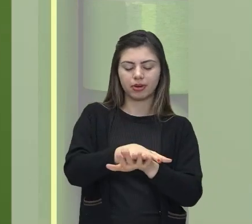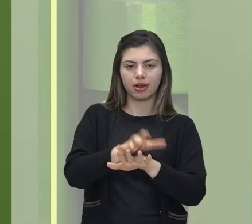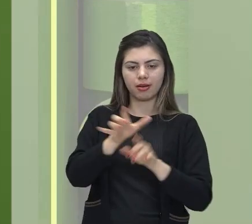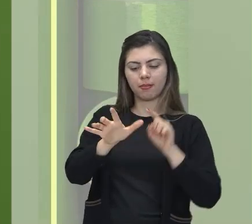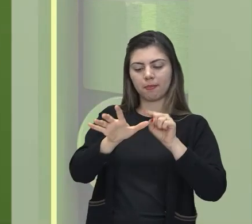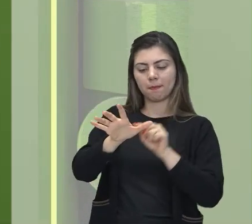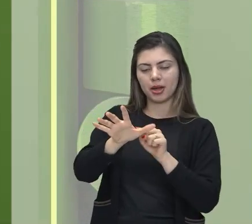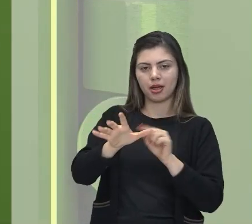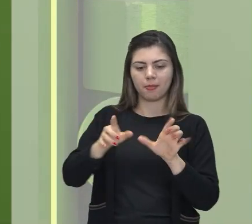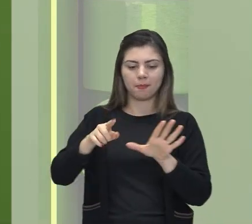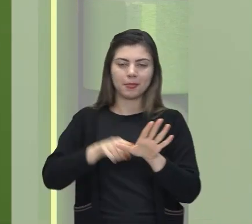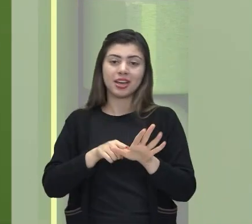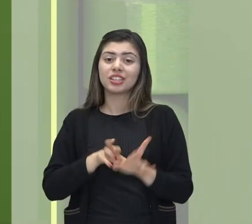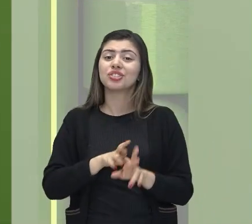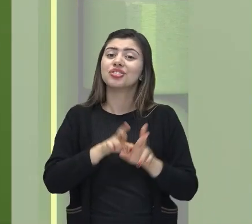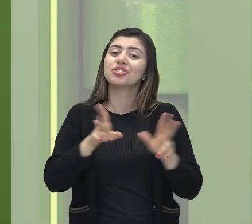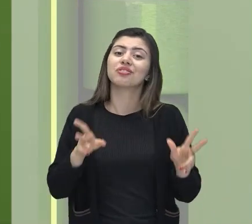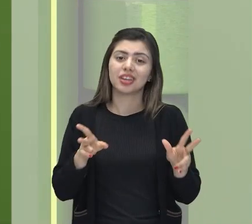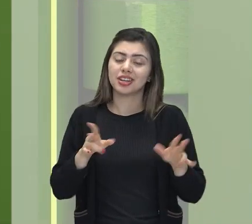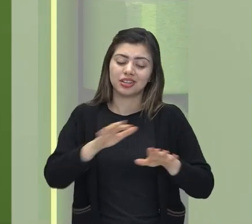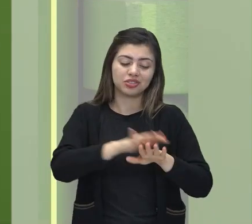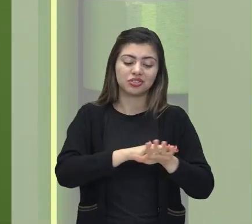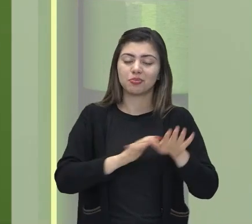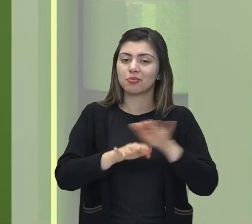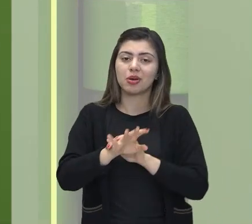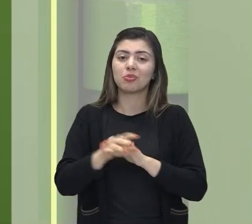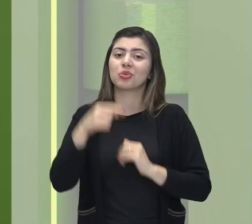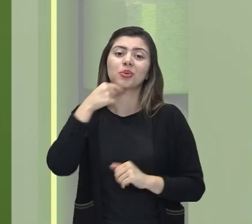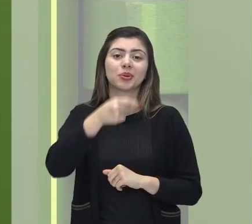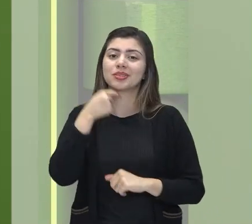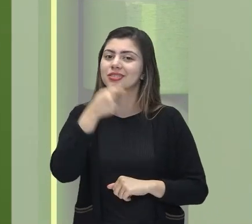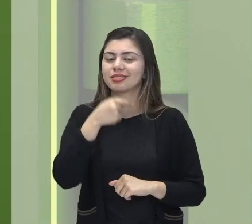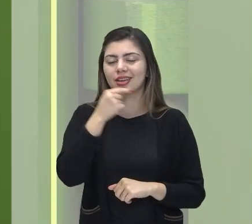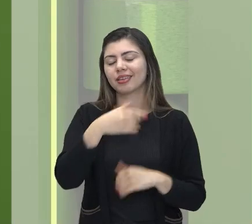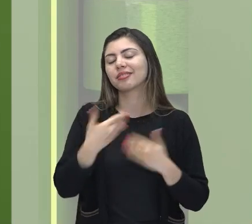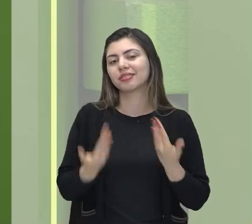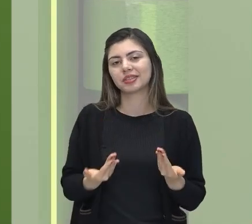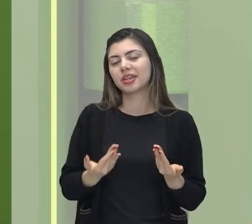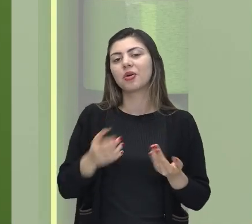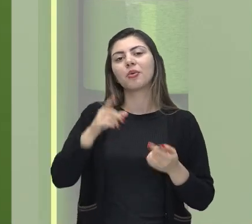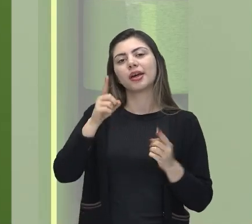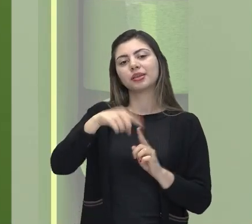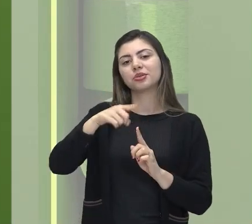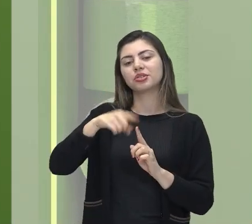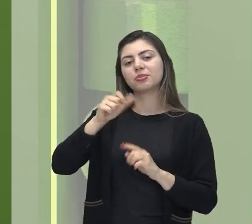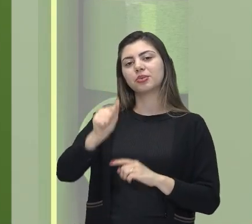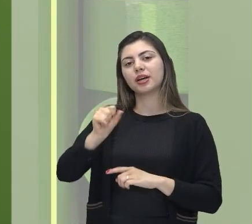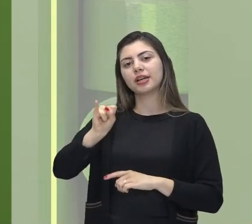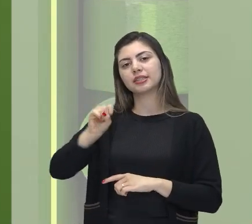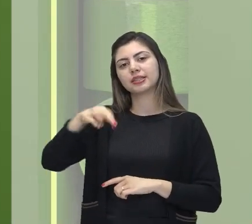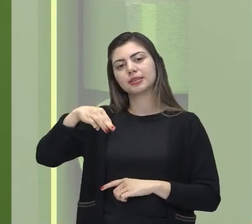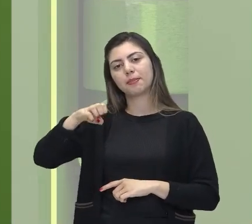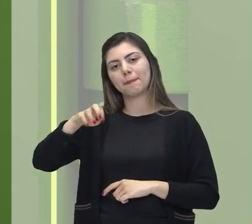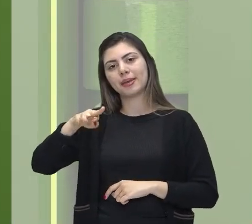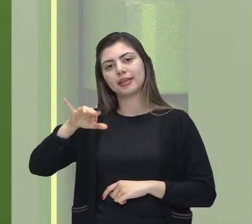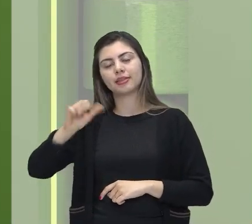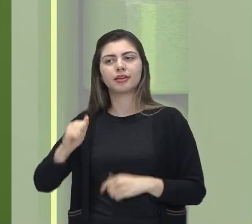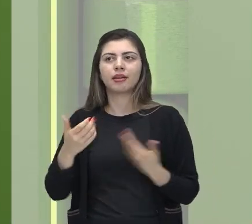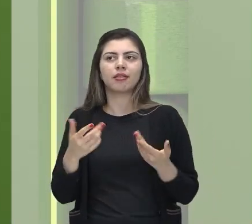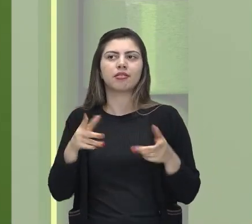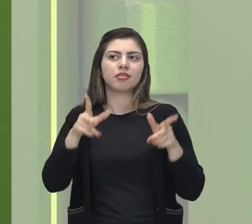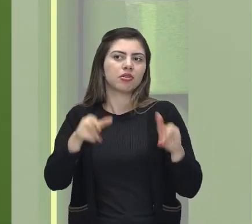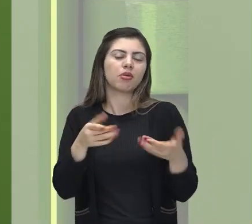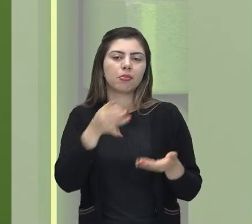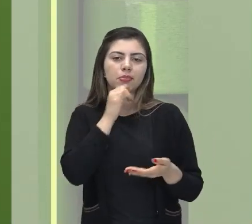aqui o polegar, eles não vão se sobrepor, você não consegue. A mesma coisa acontece com os pares de sapato ou de